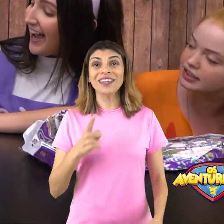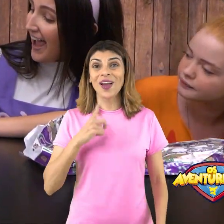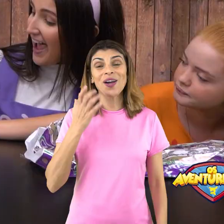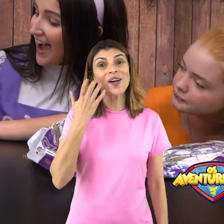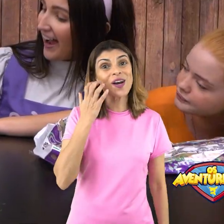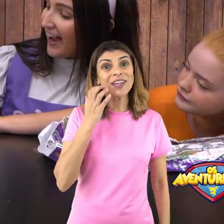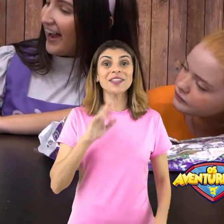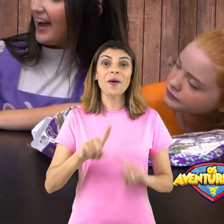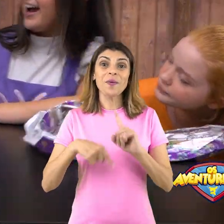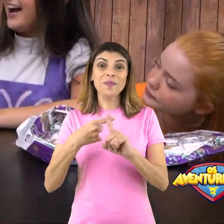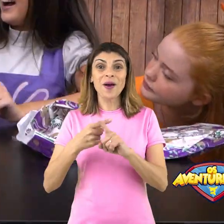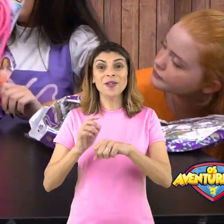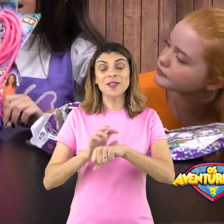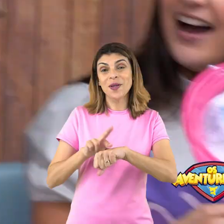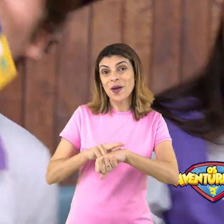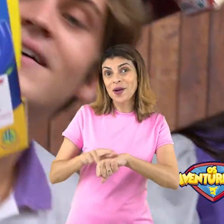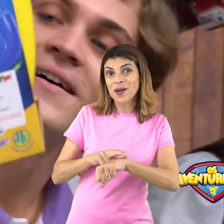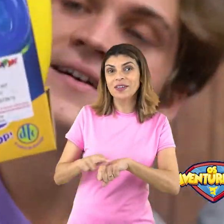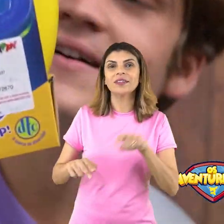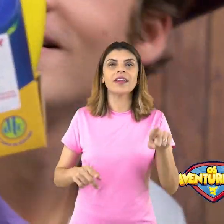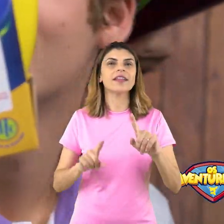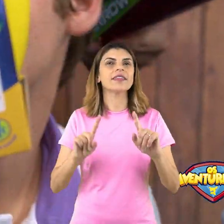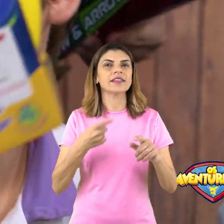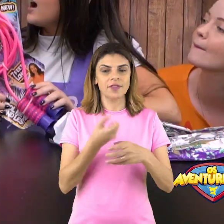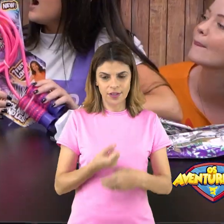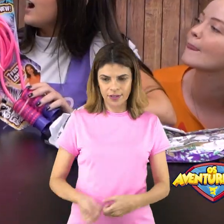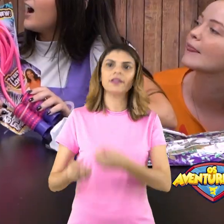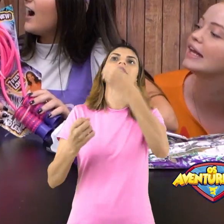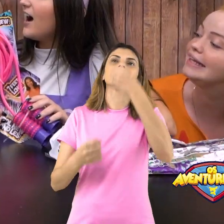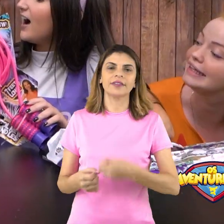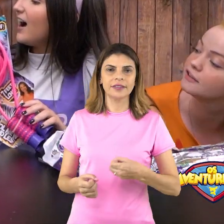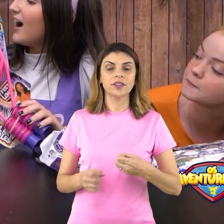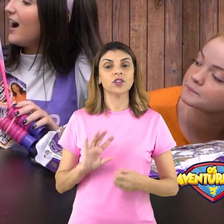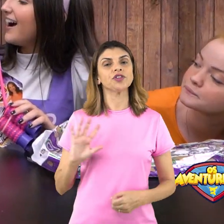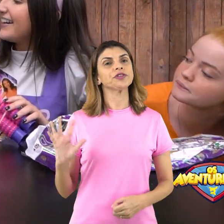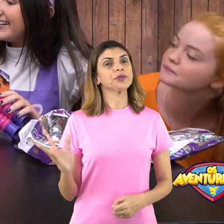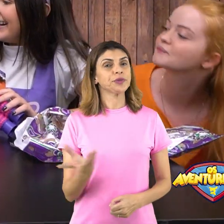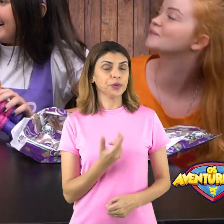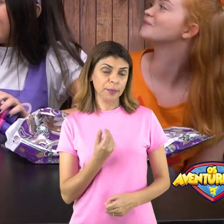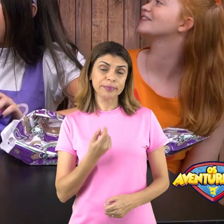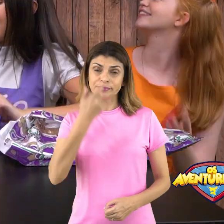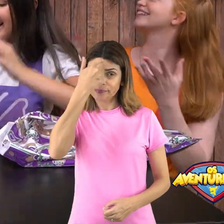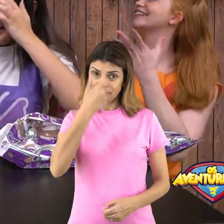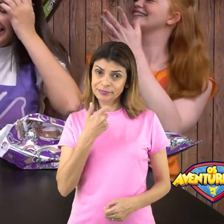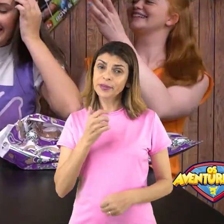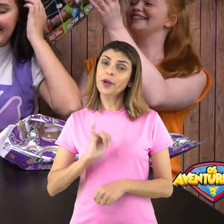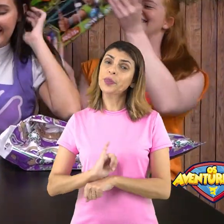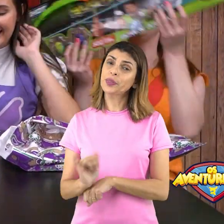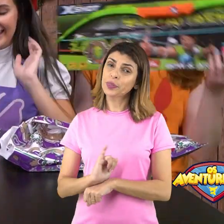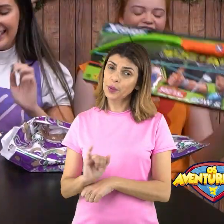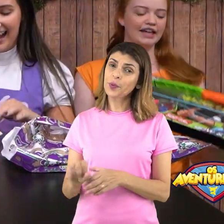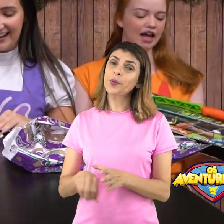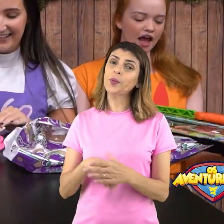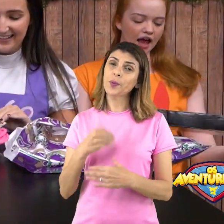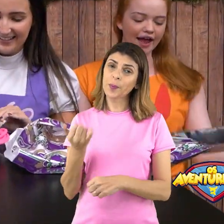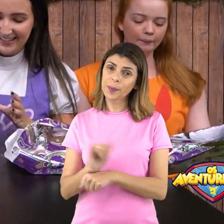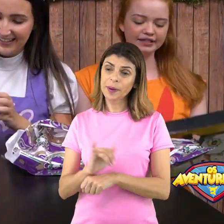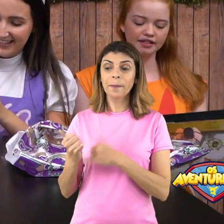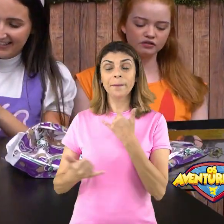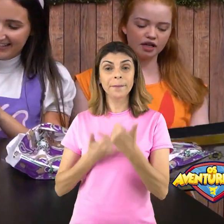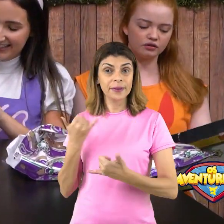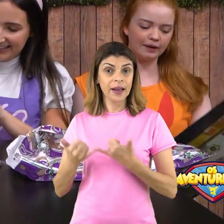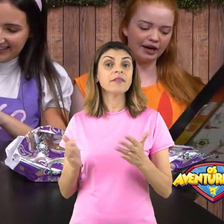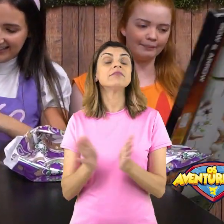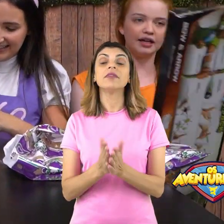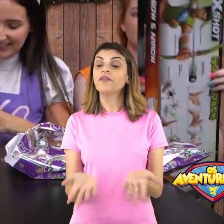Agora, gente, nossa calça. E um desafio aqui pra fazer também. Bom, como todo bom youtuber, agora a gente tem que brincar com os nossos brinquedos, né?